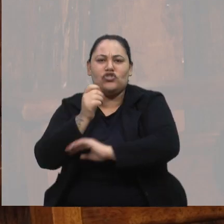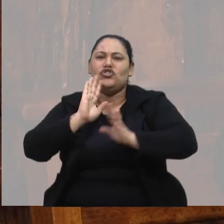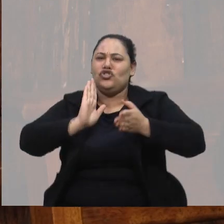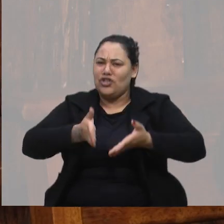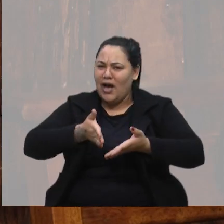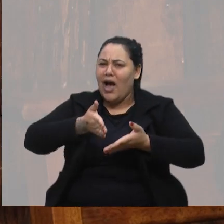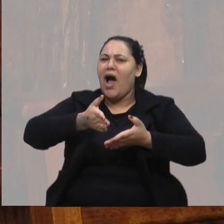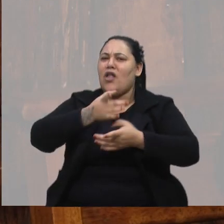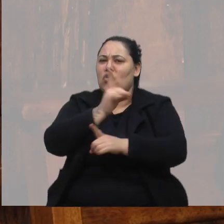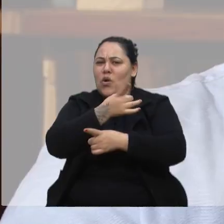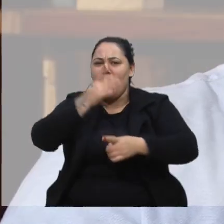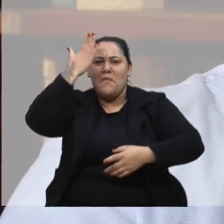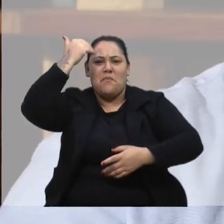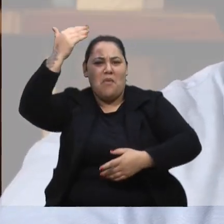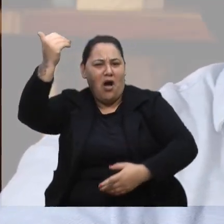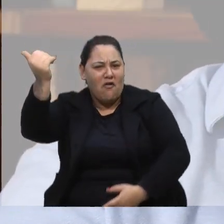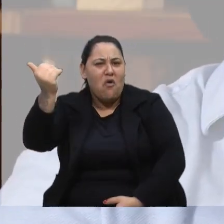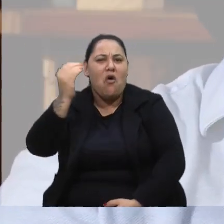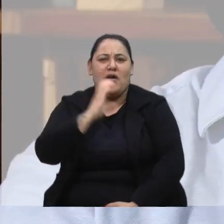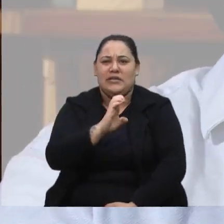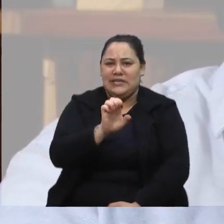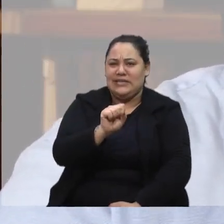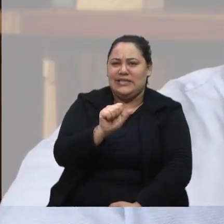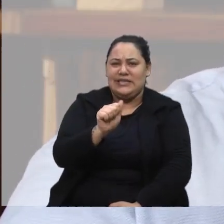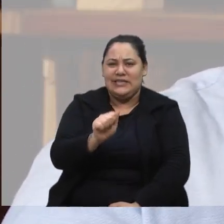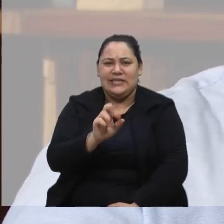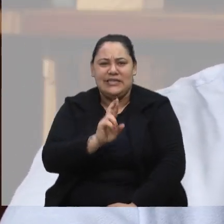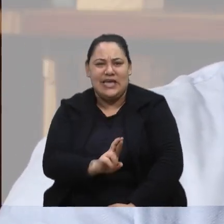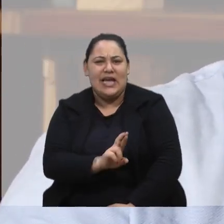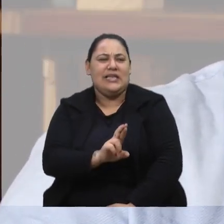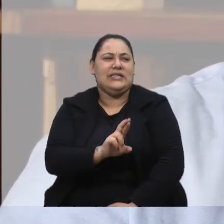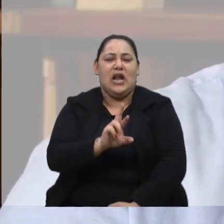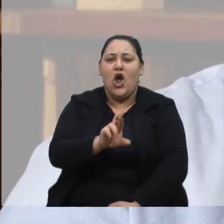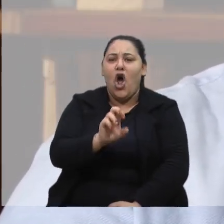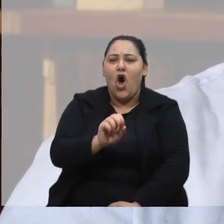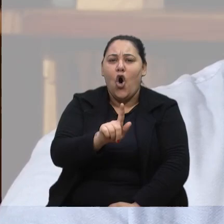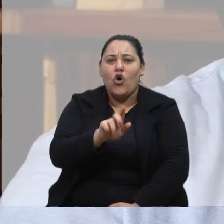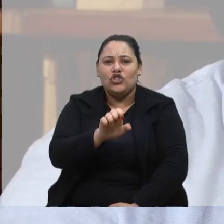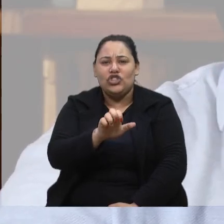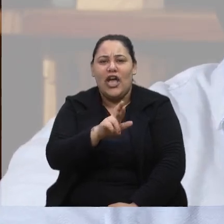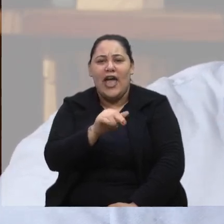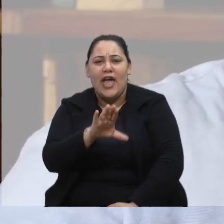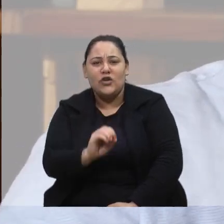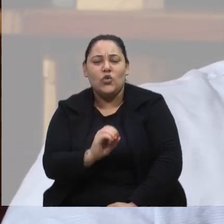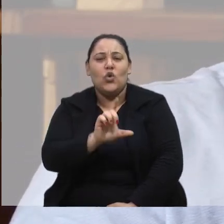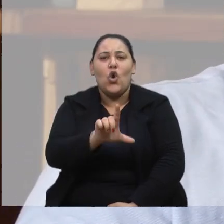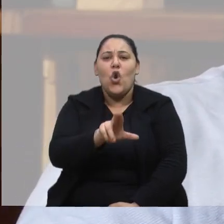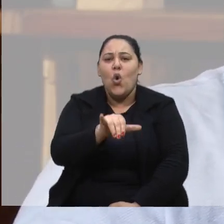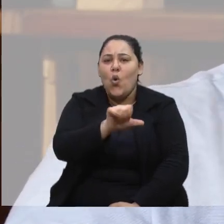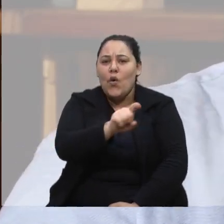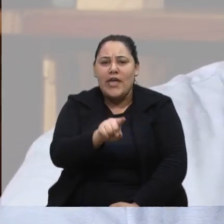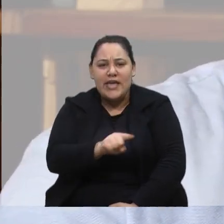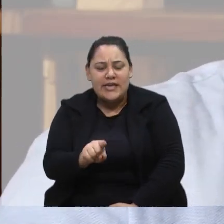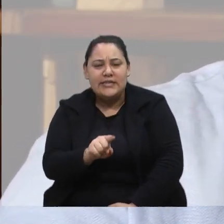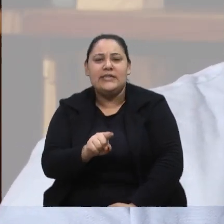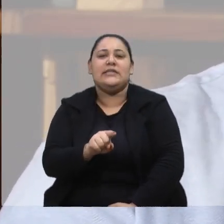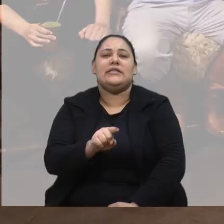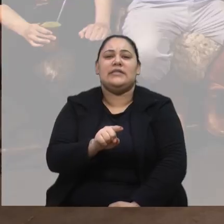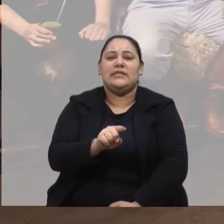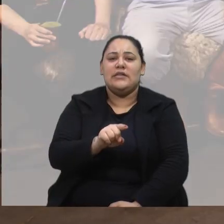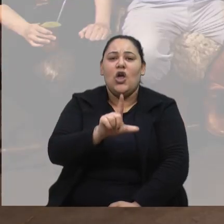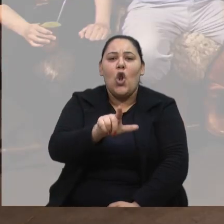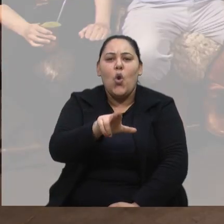com César Oliveira, Rogério Melo, Luiz Marenco, Lisandro Amaral, enfim, os Fagundes,